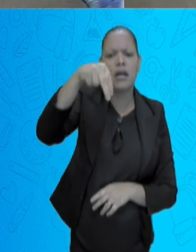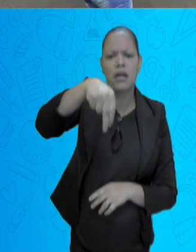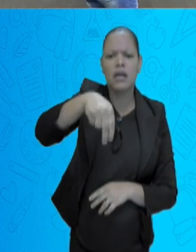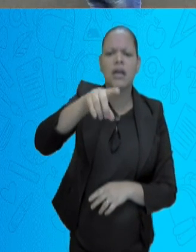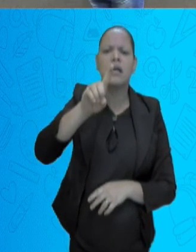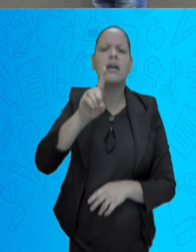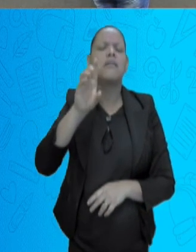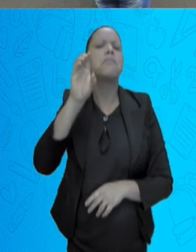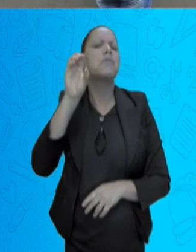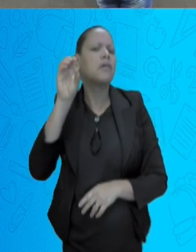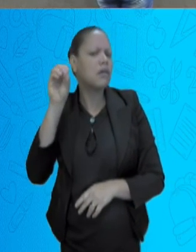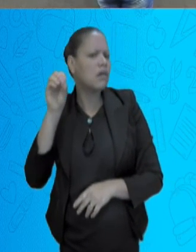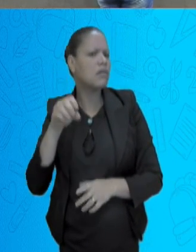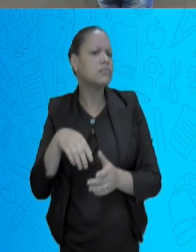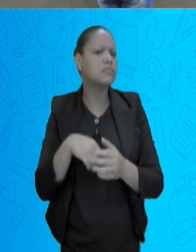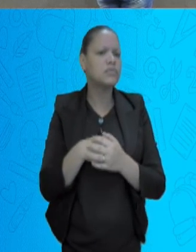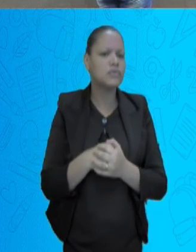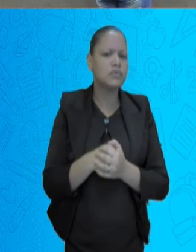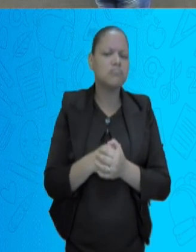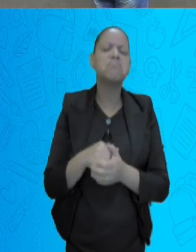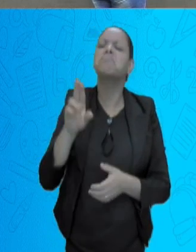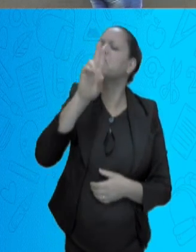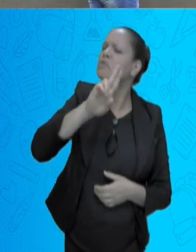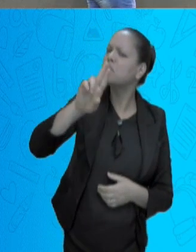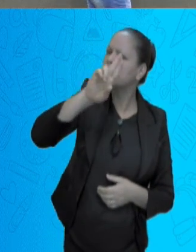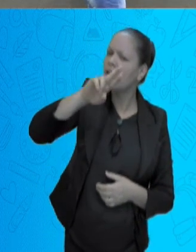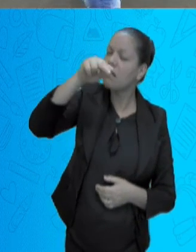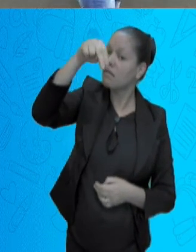está. Então, eu vou usar N.